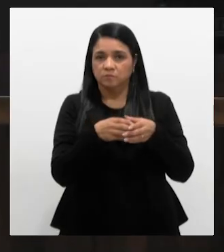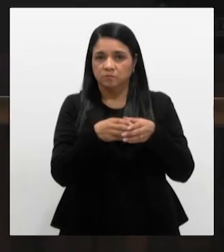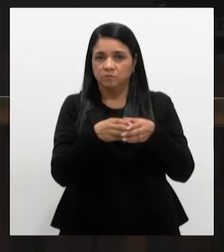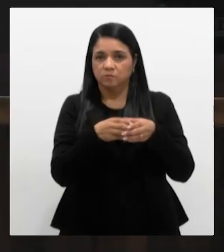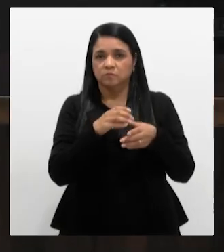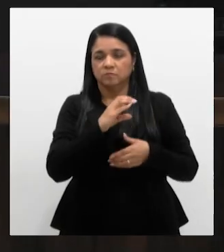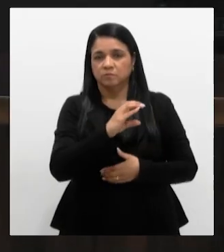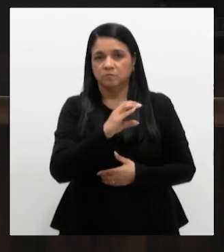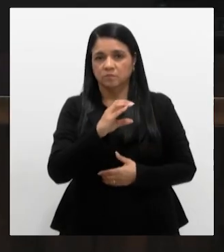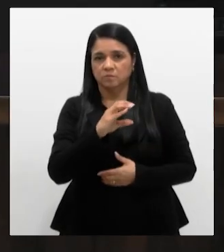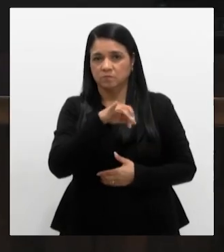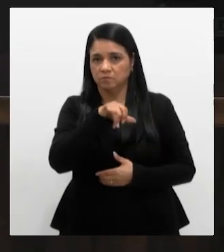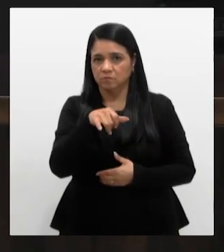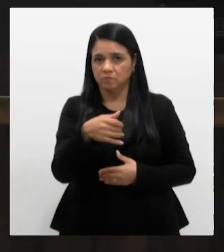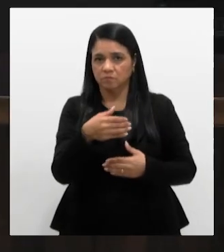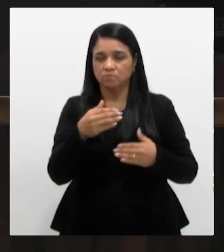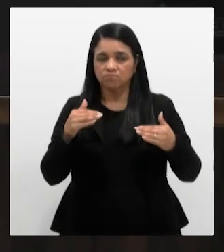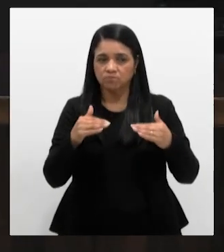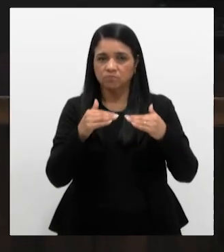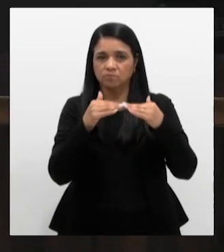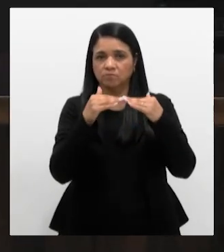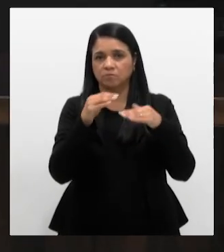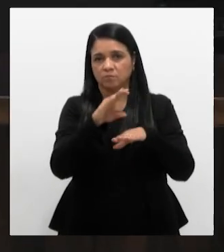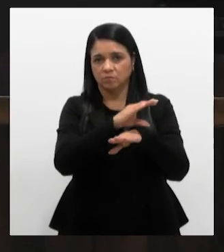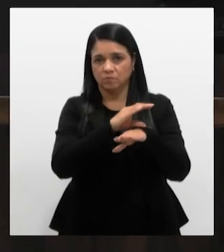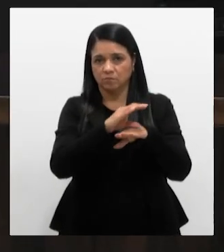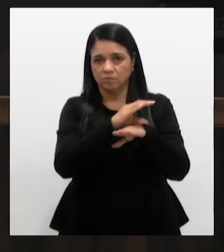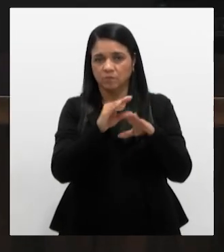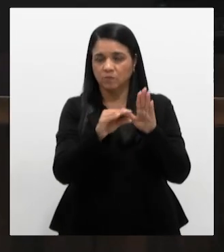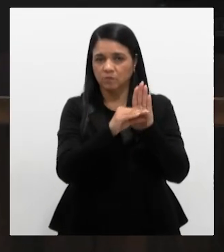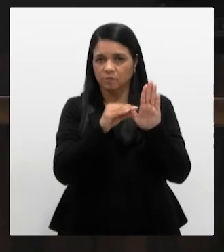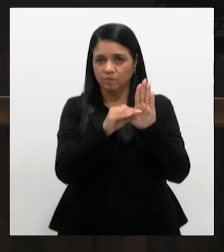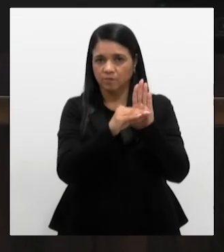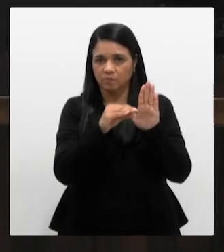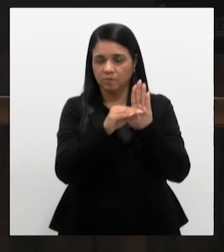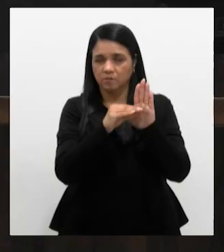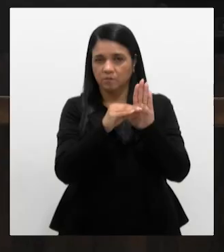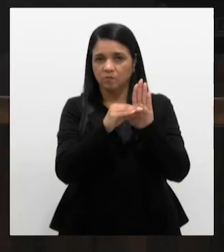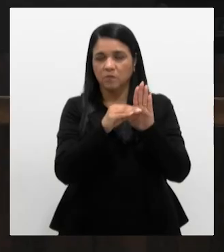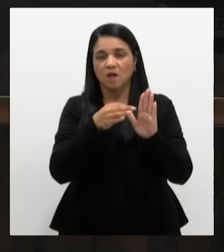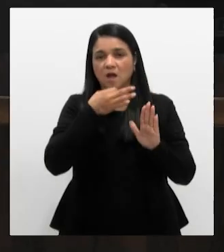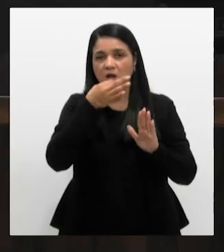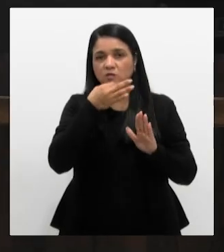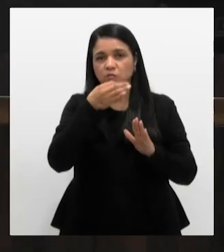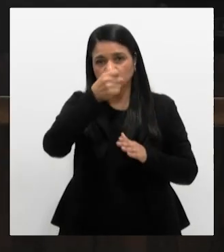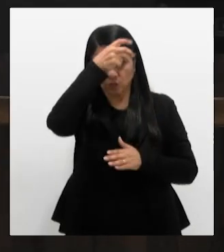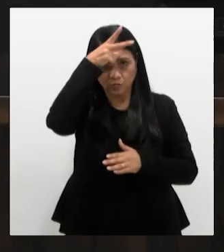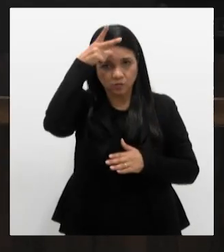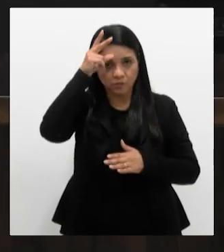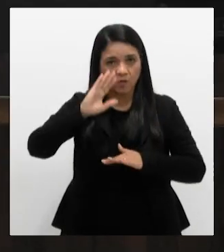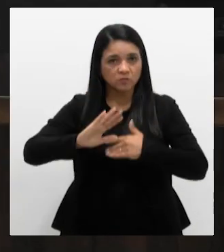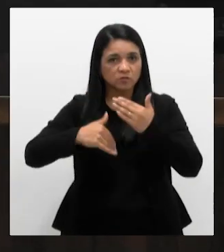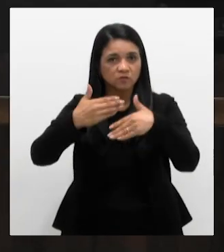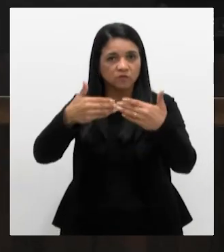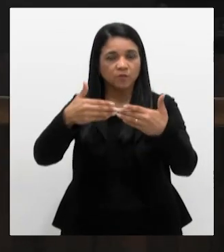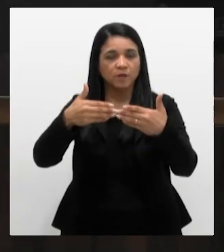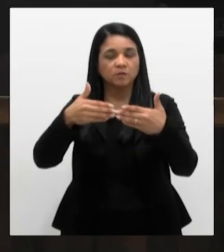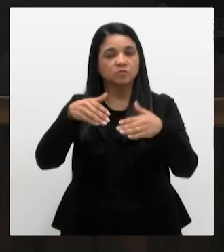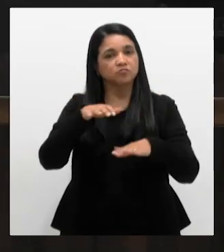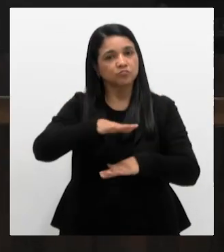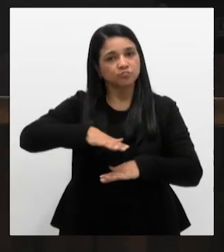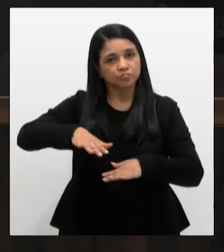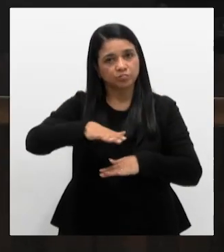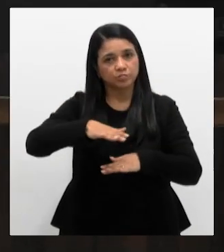de Constituição e Justiça pela constitucionalidade com emenda, de Assuntos Municipais e Desenvolvimento